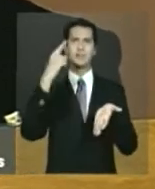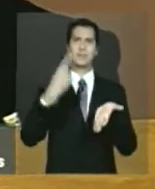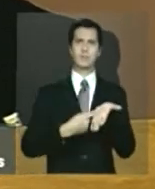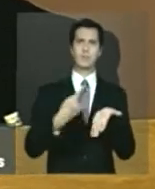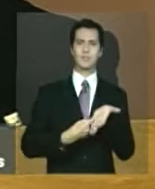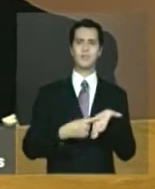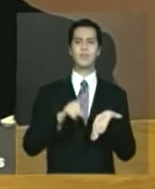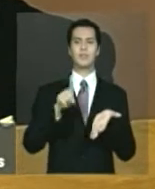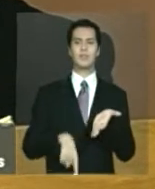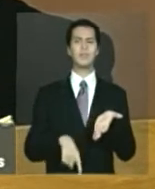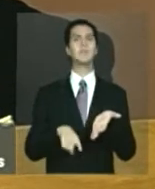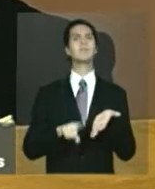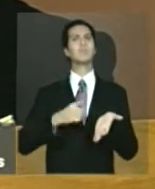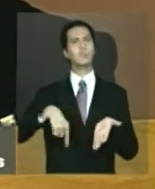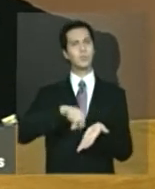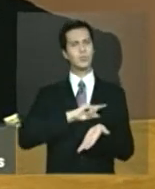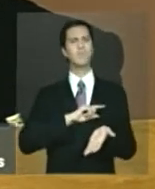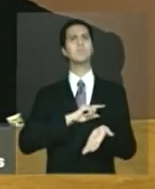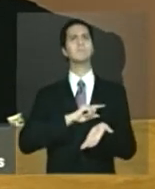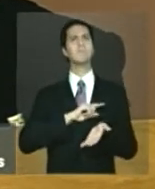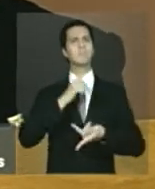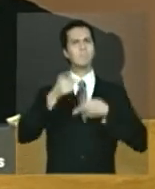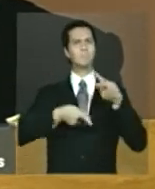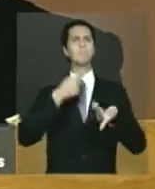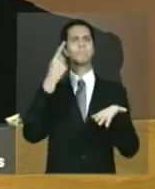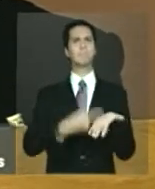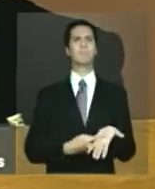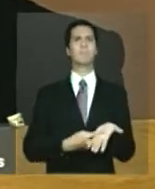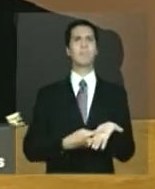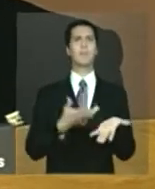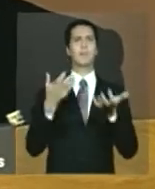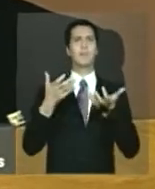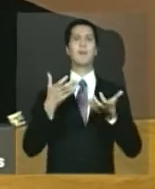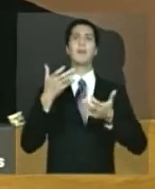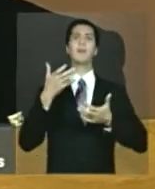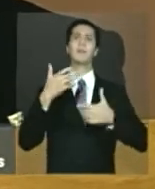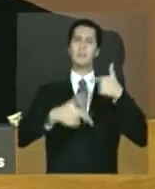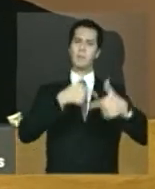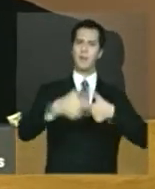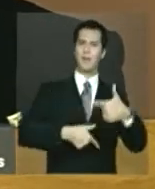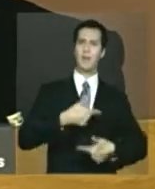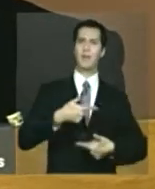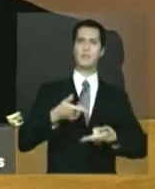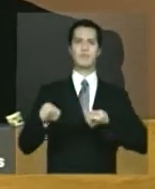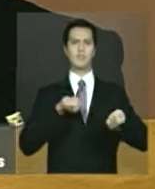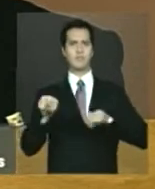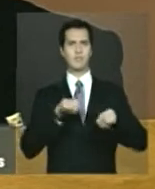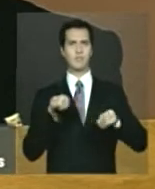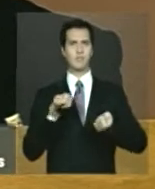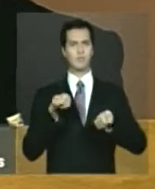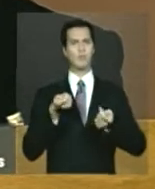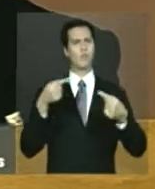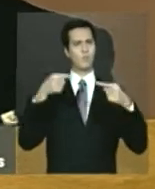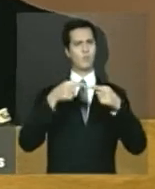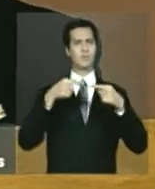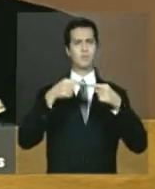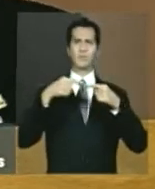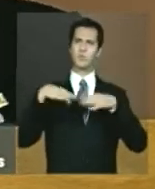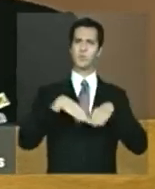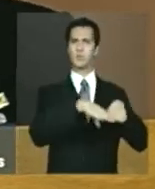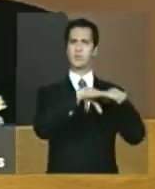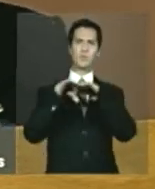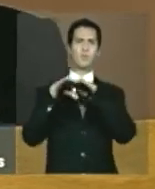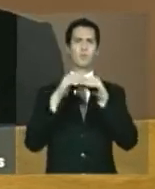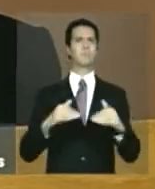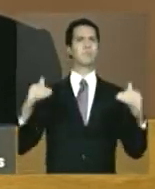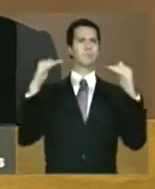reafirmação do empenho em construir práticas de gestão visando a qualdade a partir das diretrizes contidas no documento